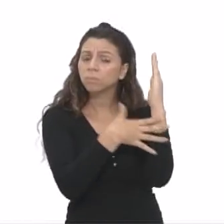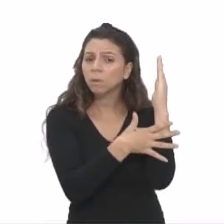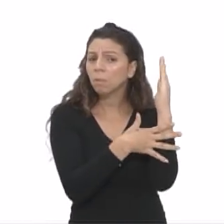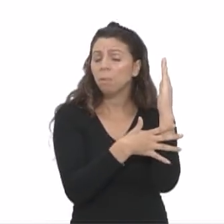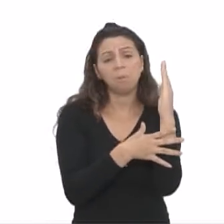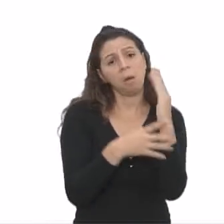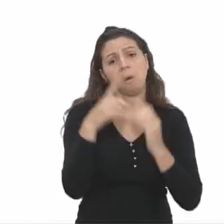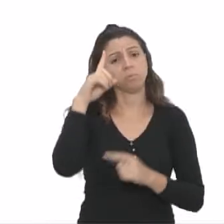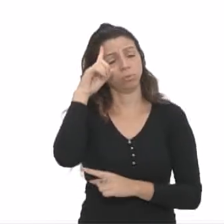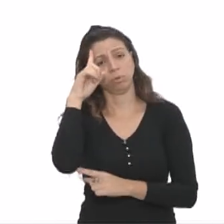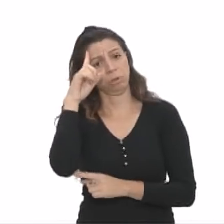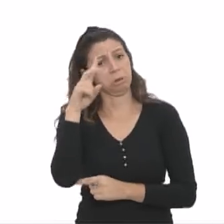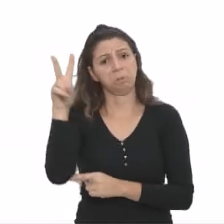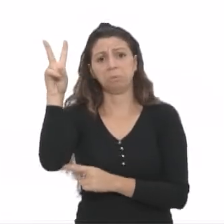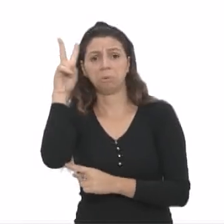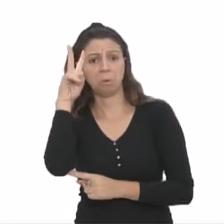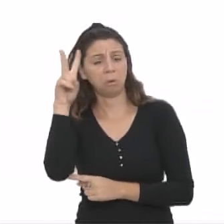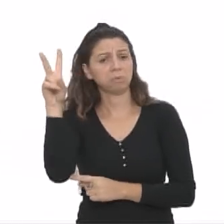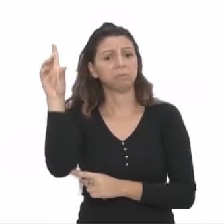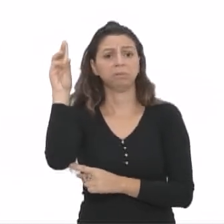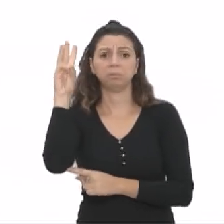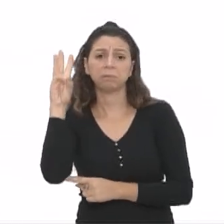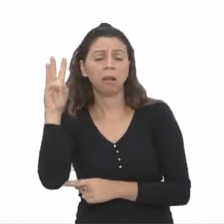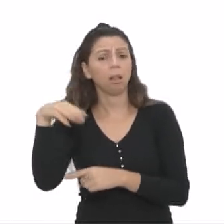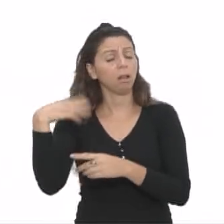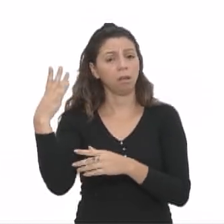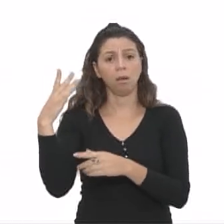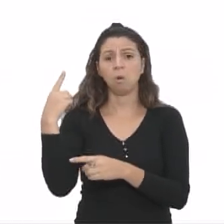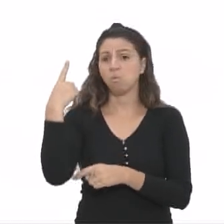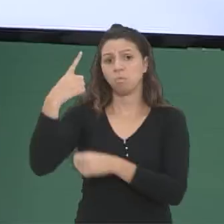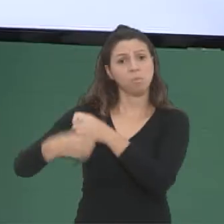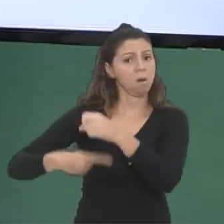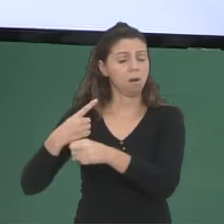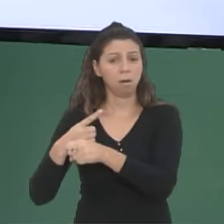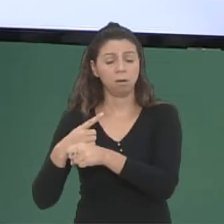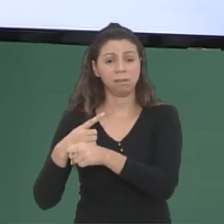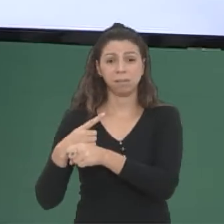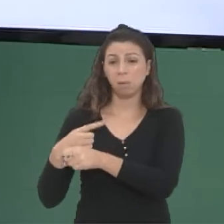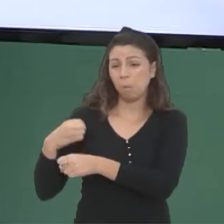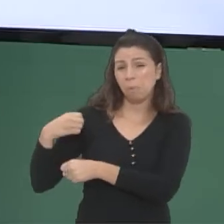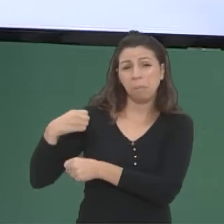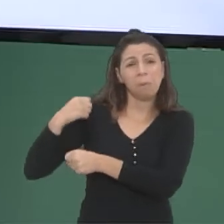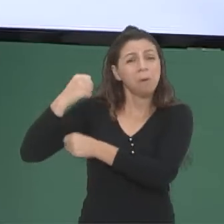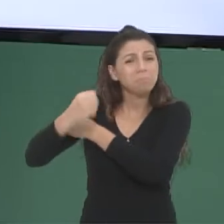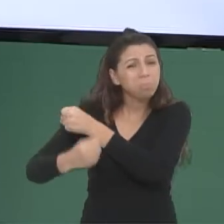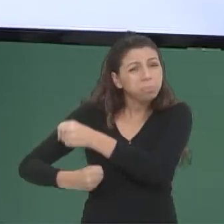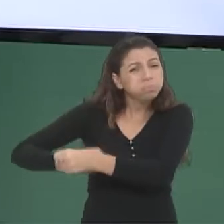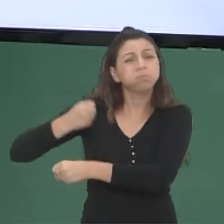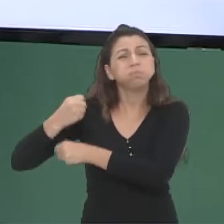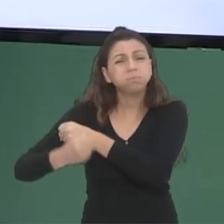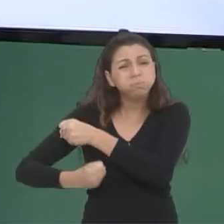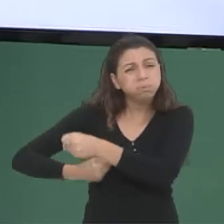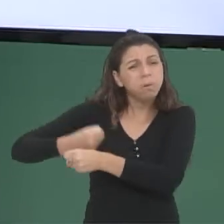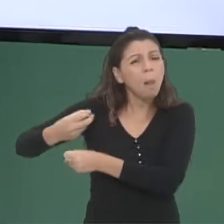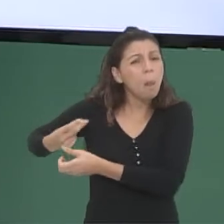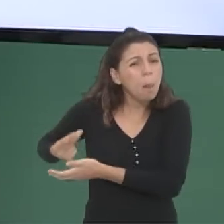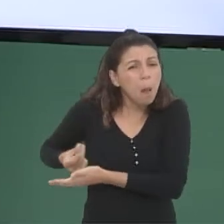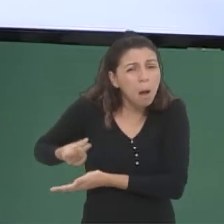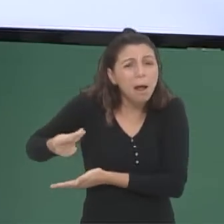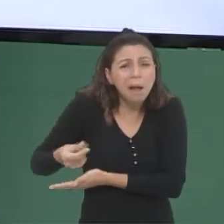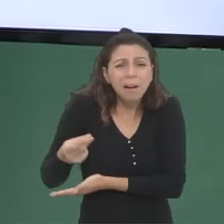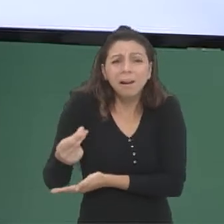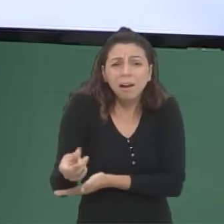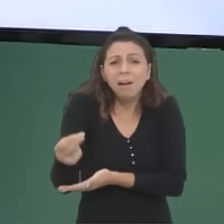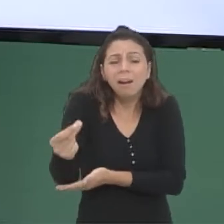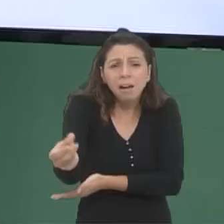dia, não é 2, não é 10 dias, não é um ano. São centenas e milhares de anos que